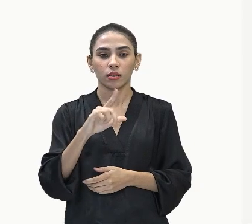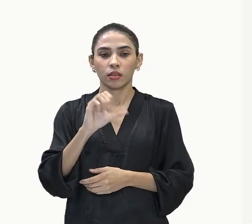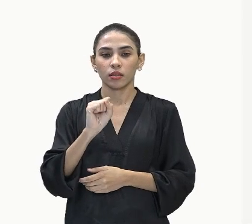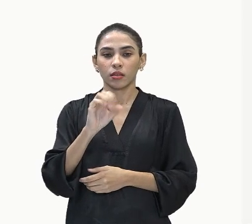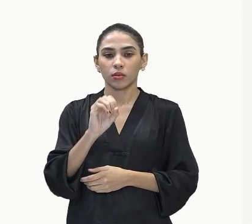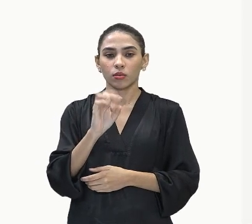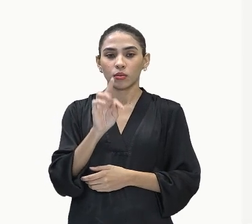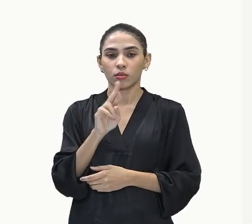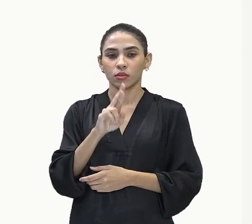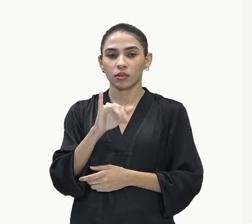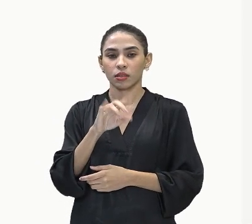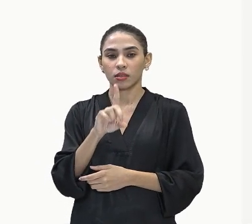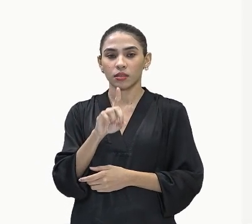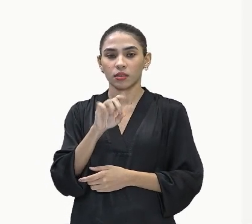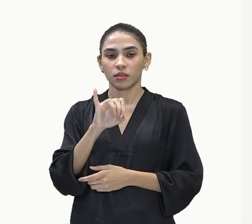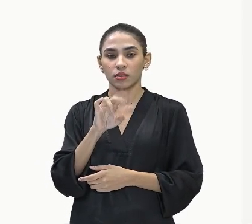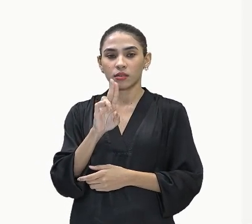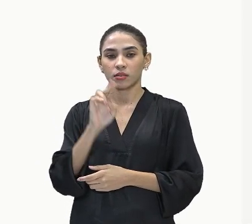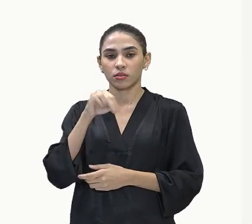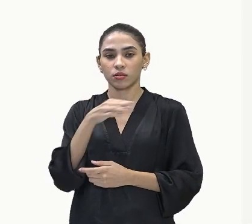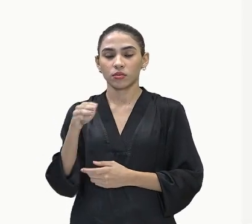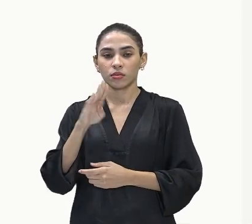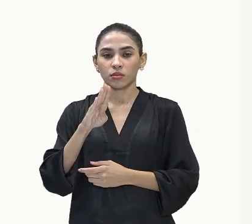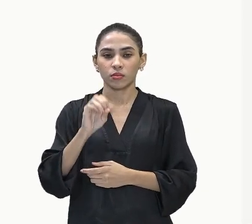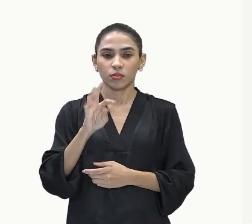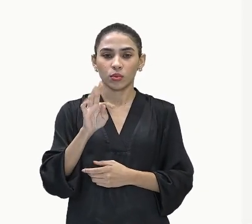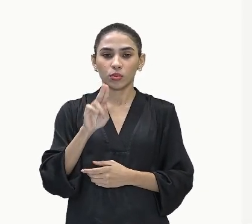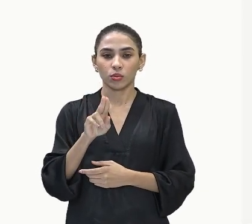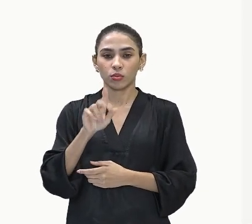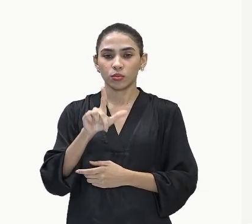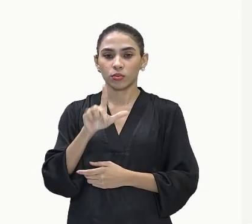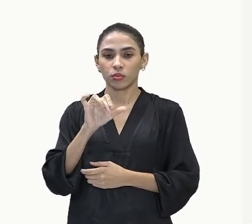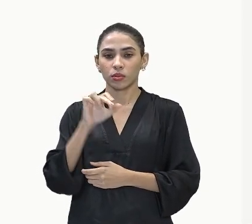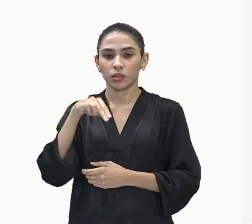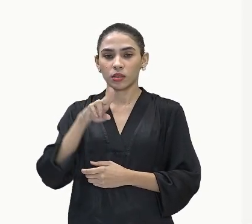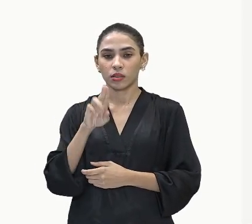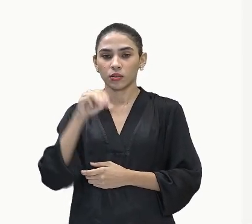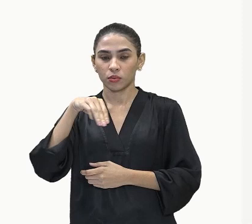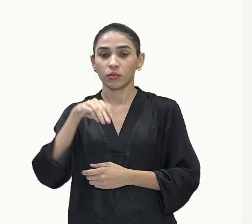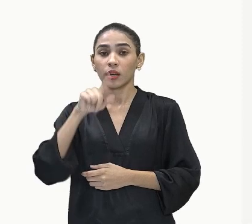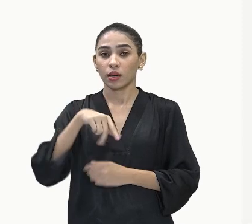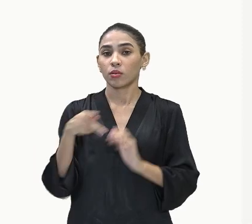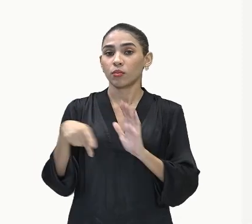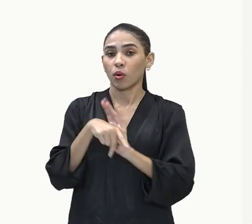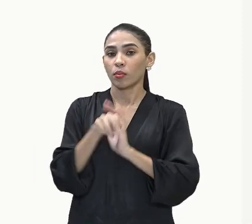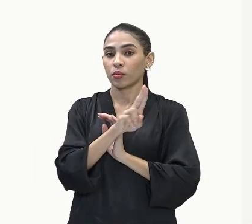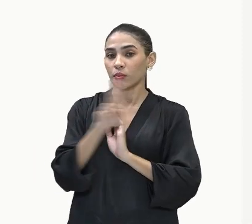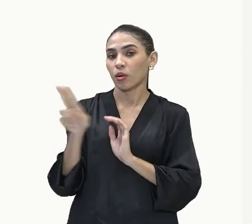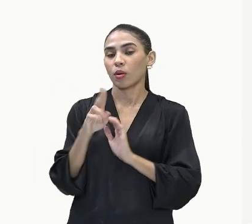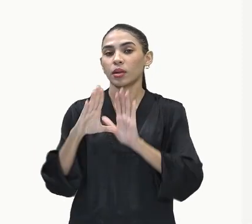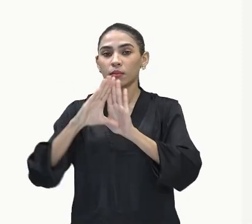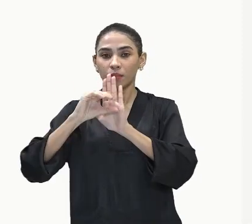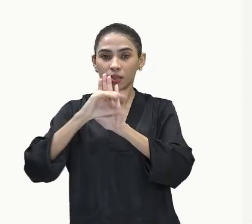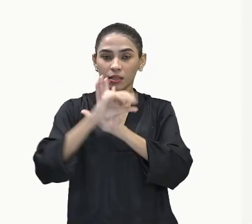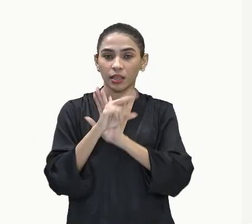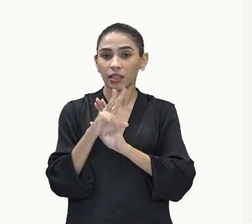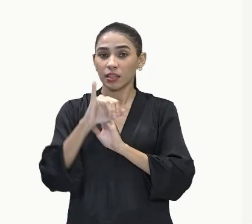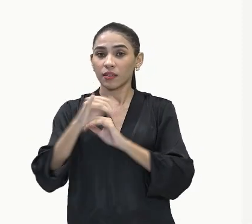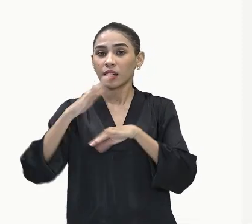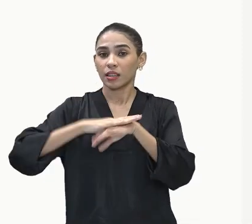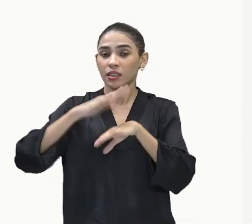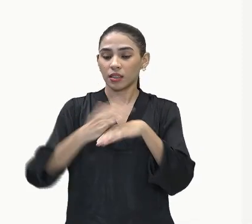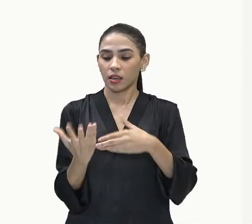botulino né esse é o nome da espécie dessa bactéria que vai causar a doença